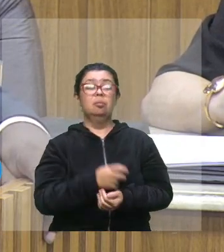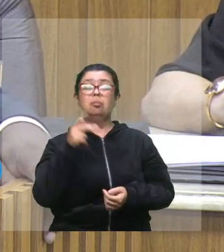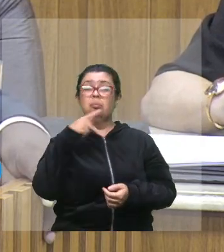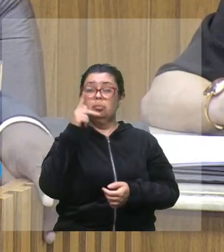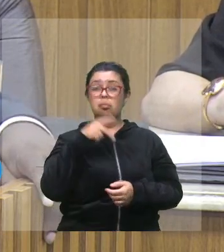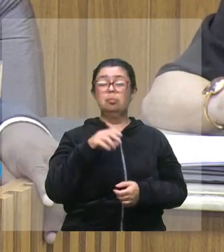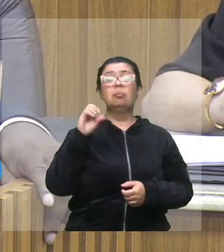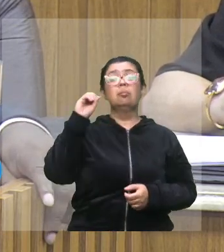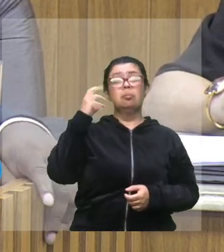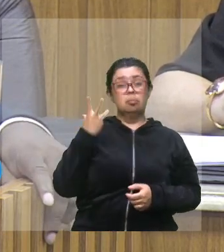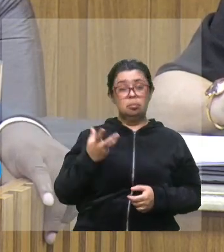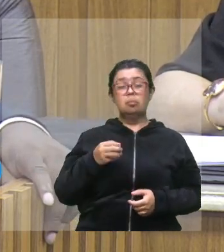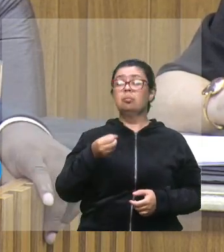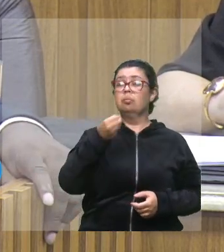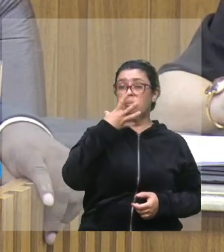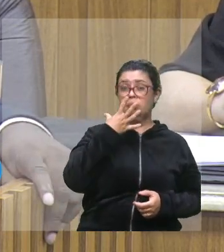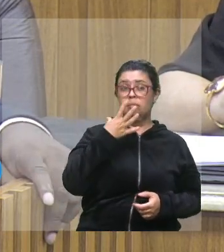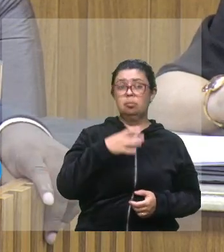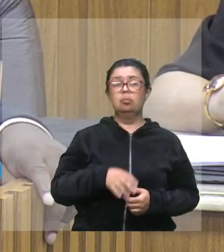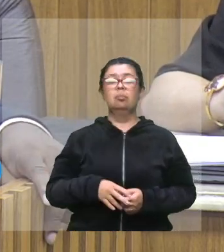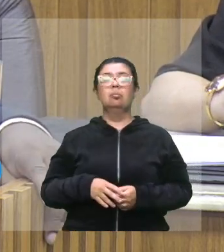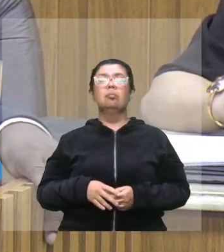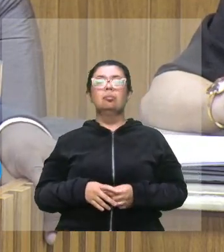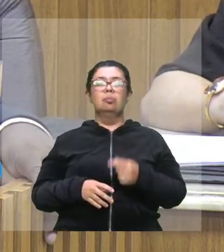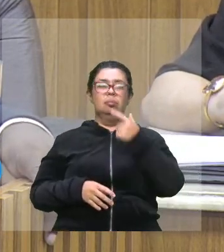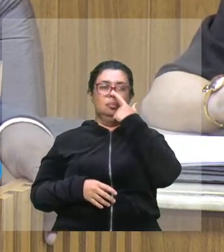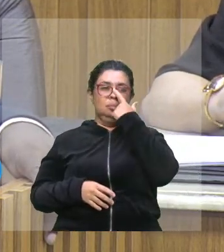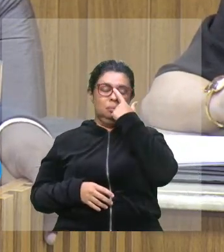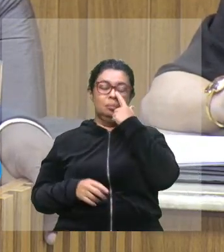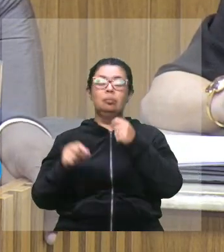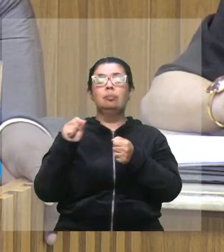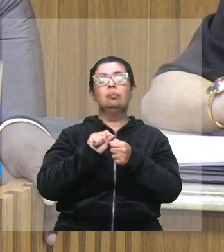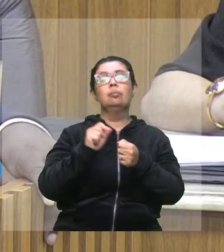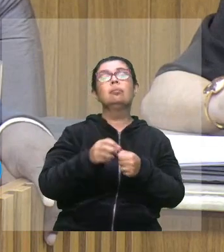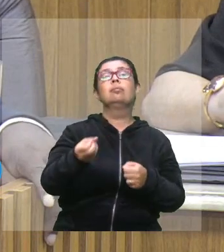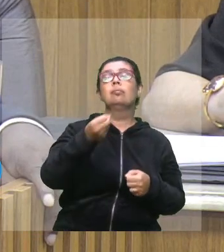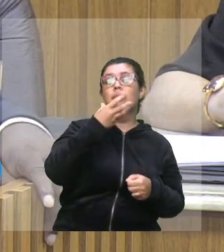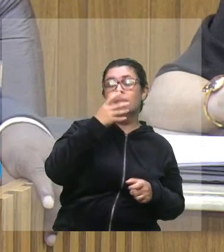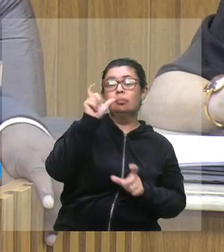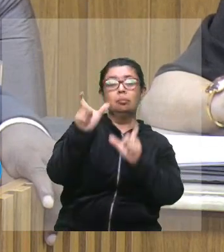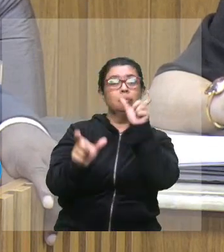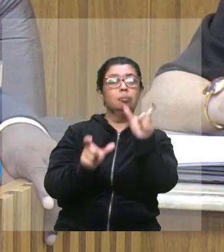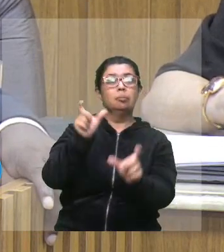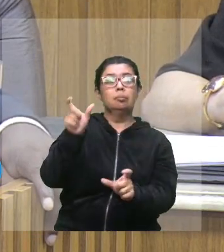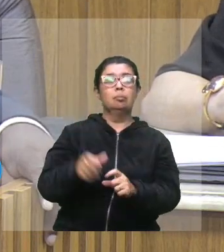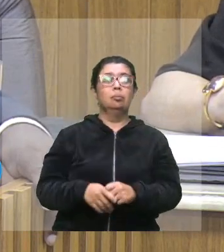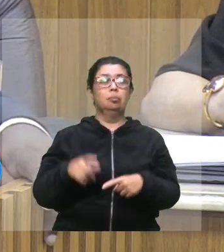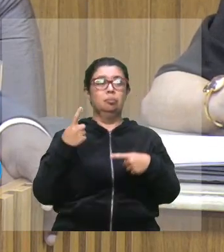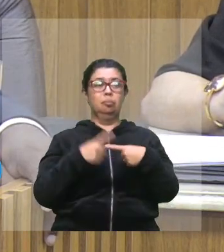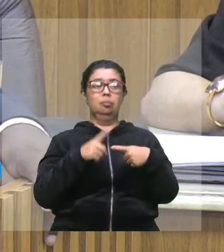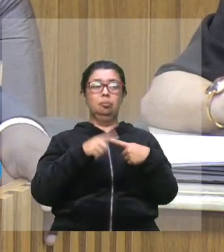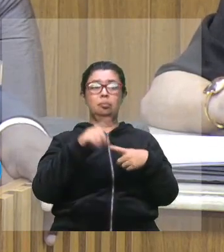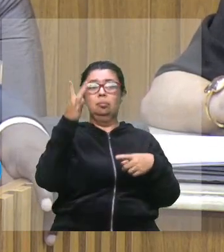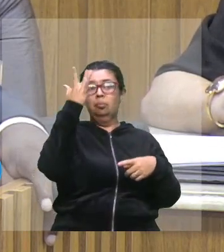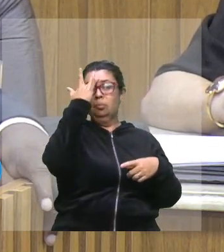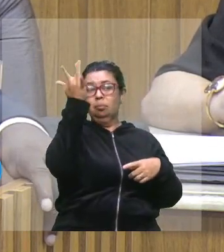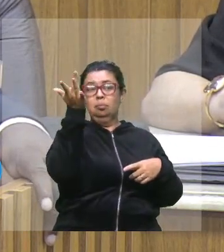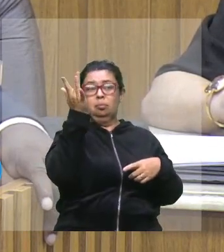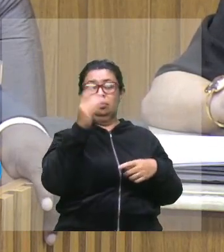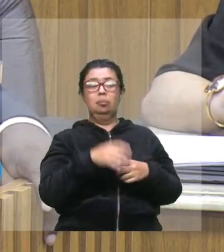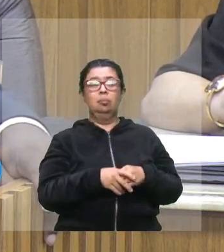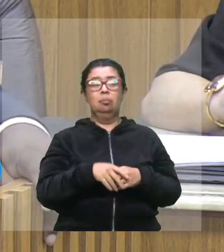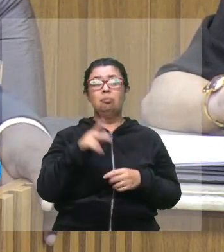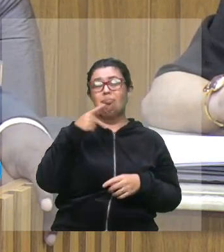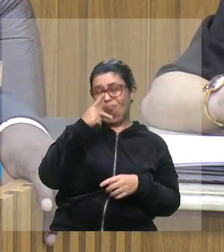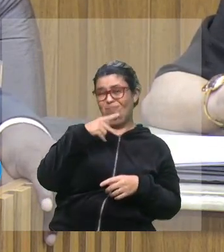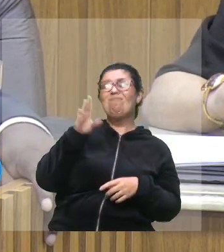dando certo, aquilo que está funcionando, aquilo que está fazendo bem para a população. Né? Porque é fácil, a coisa mais fácil é falar